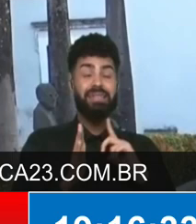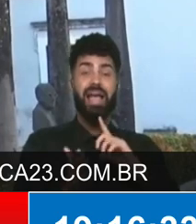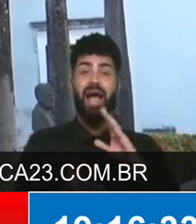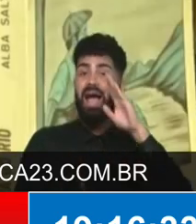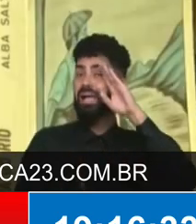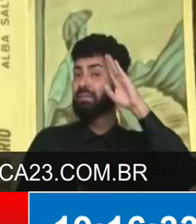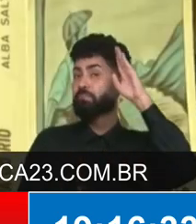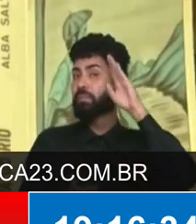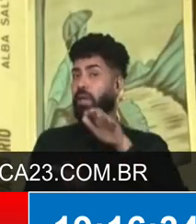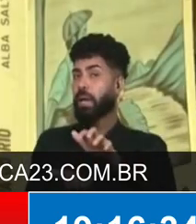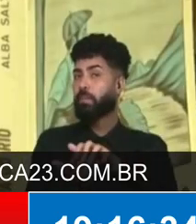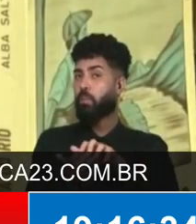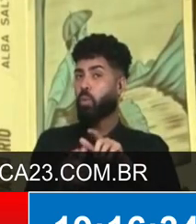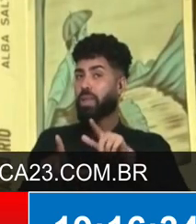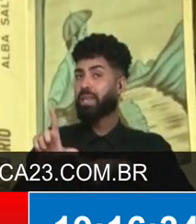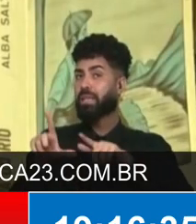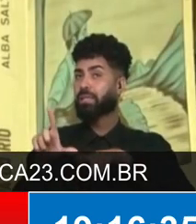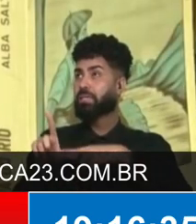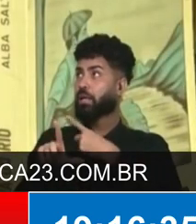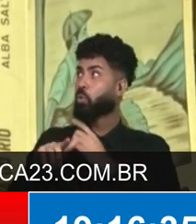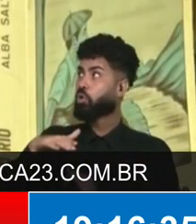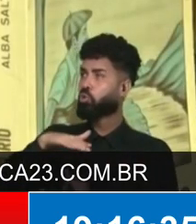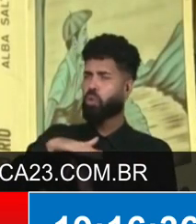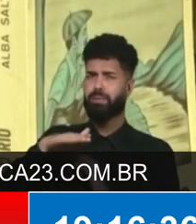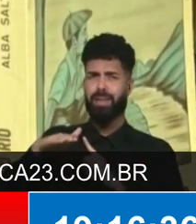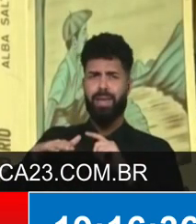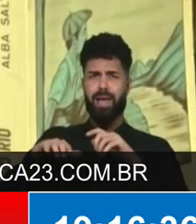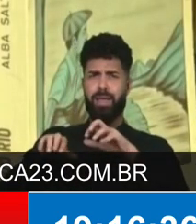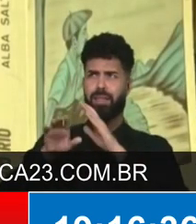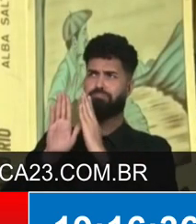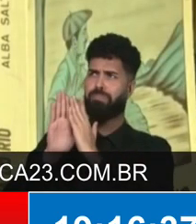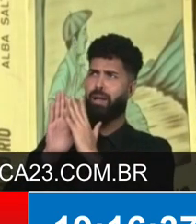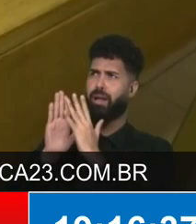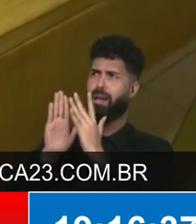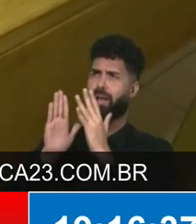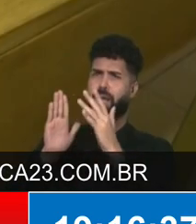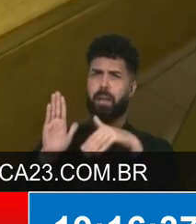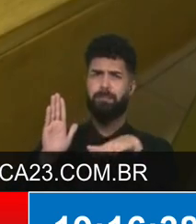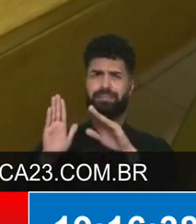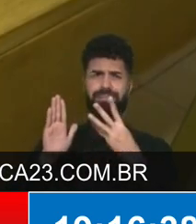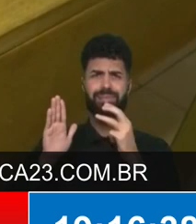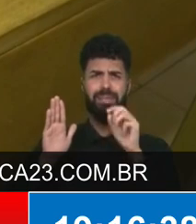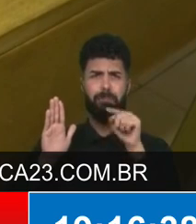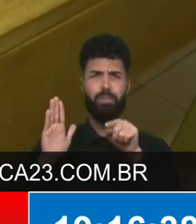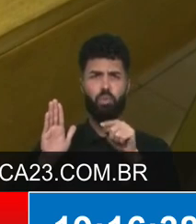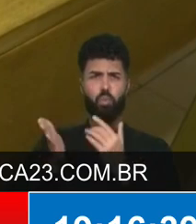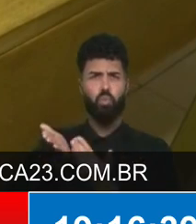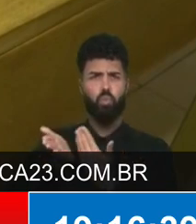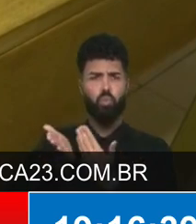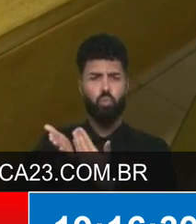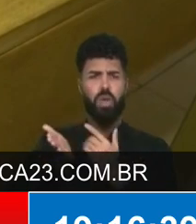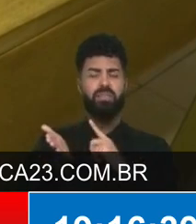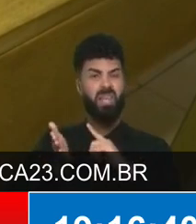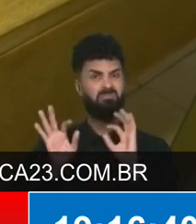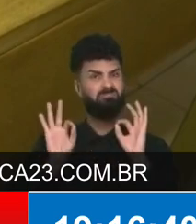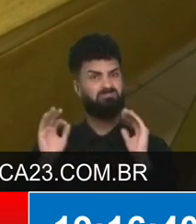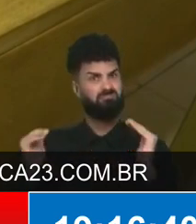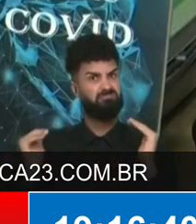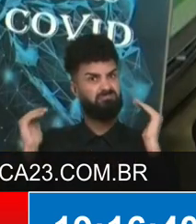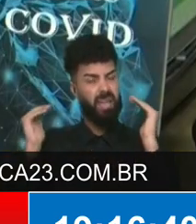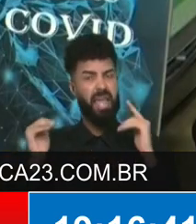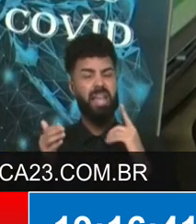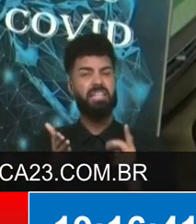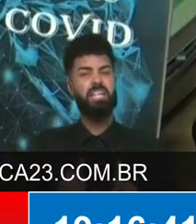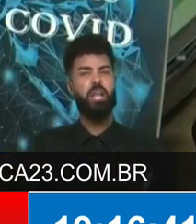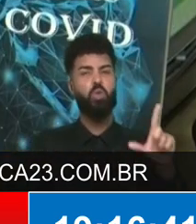de Letras. A instituição conta com um acervo de mais de 30 mil volumes, onde se destaca uma produção da literatura pernambucana,